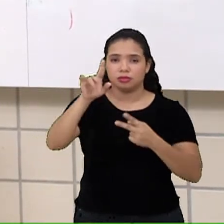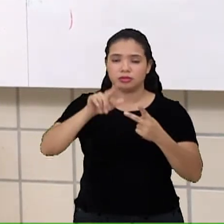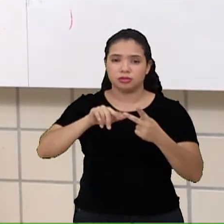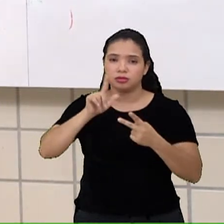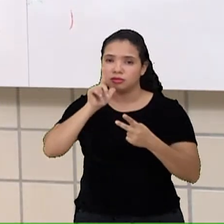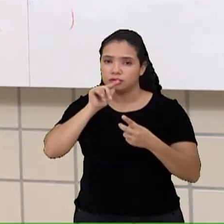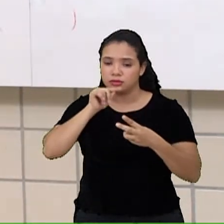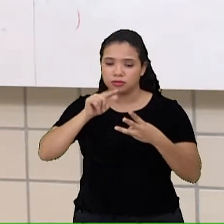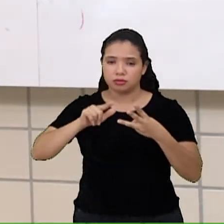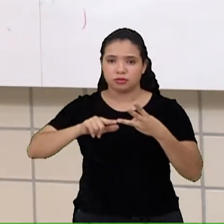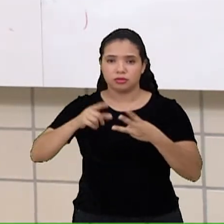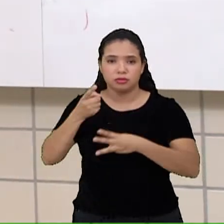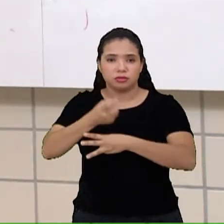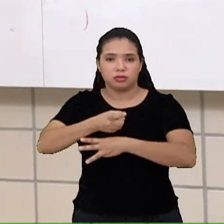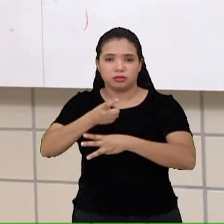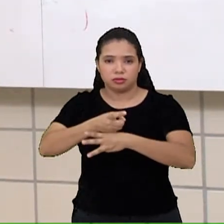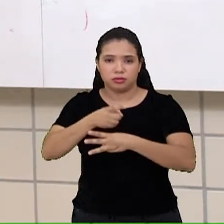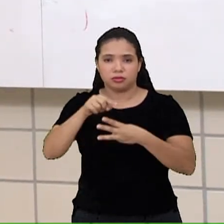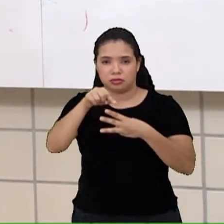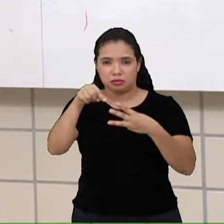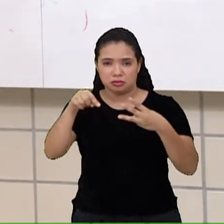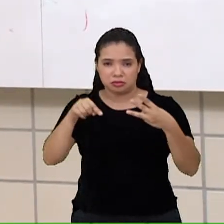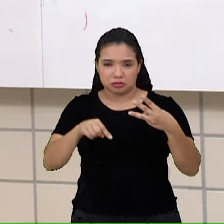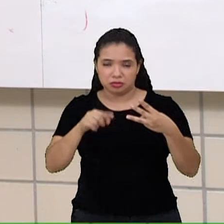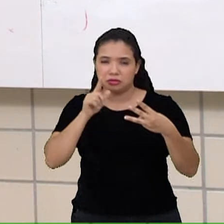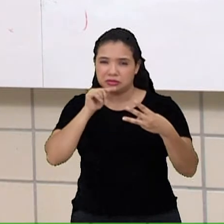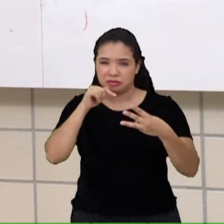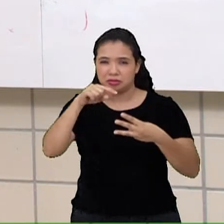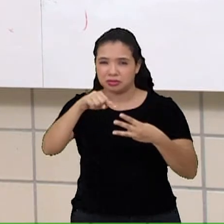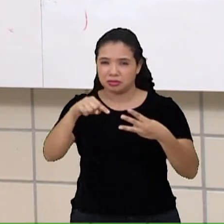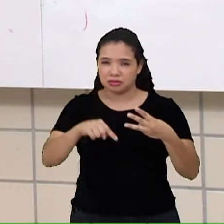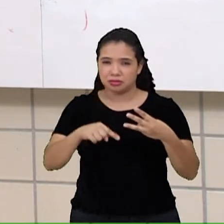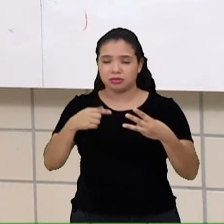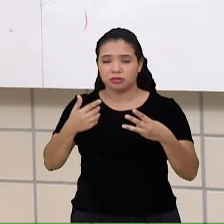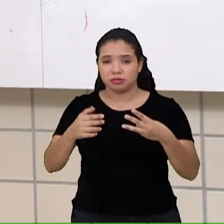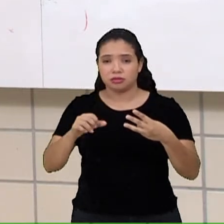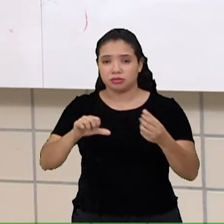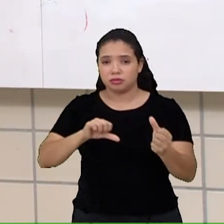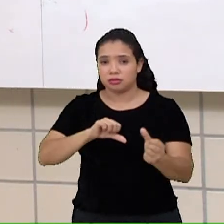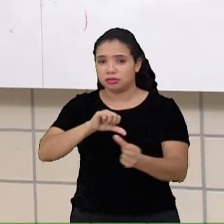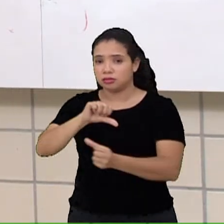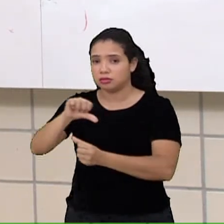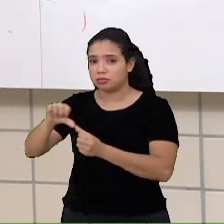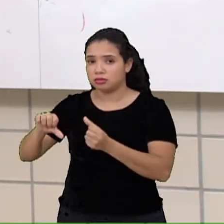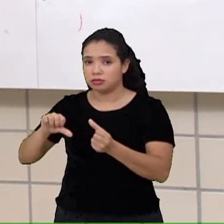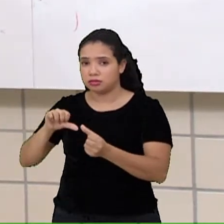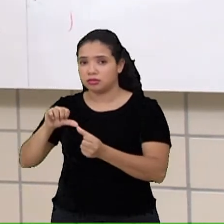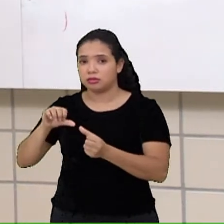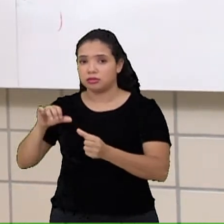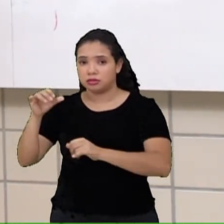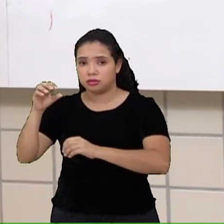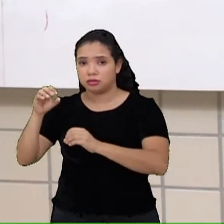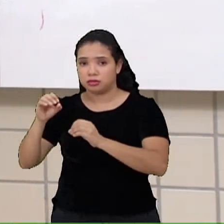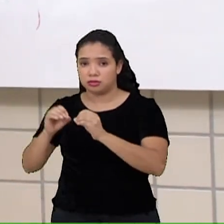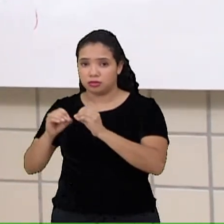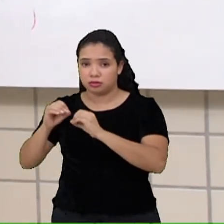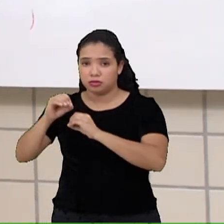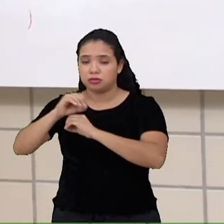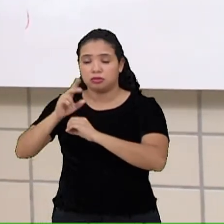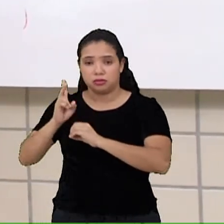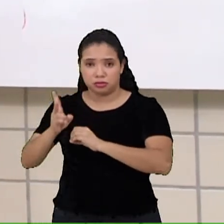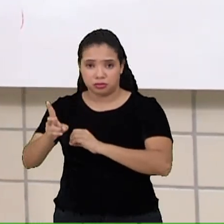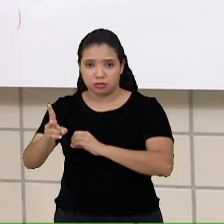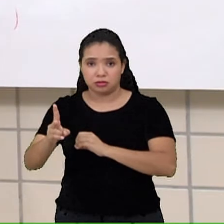desses conceitos, né? Então, quando a gente modificou o estado físico da matéria, a gente não modificou a composição molecular da matéria.